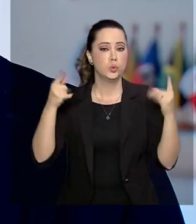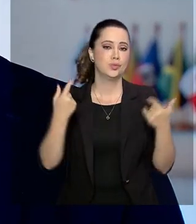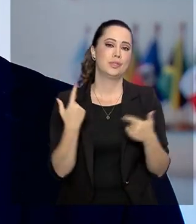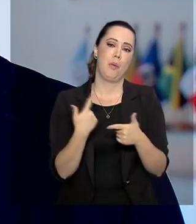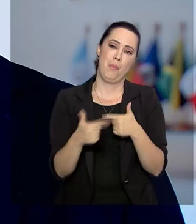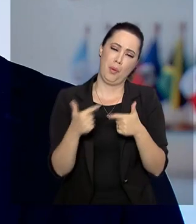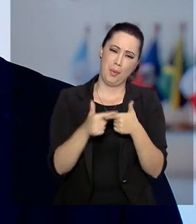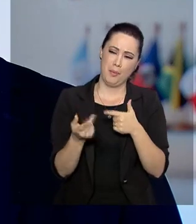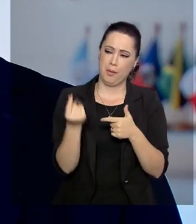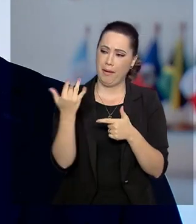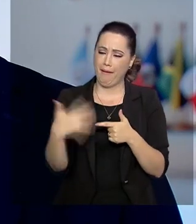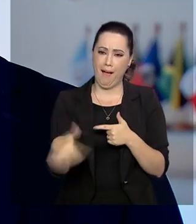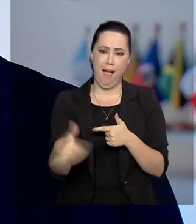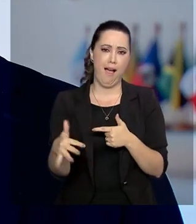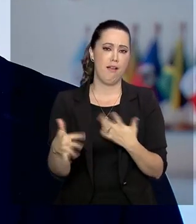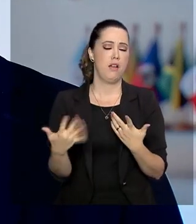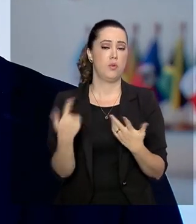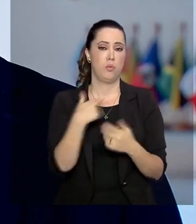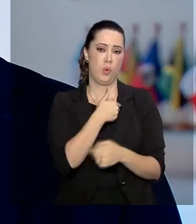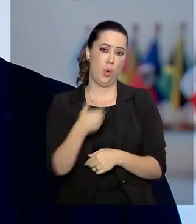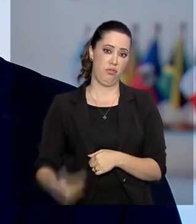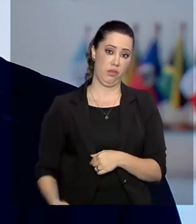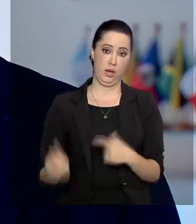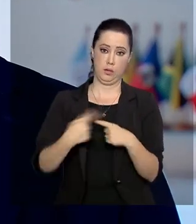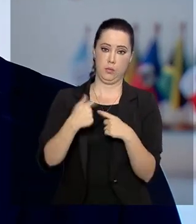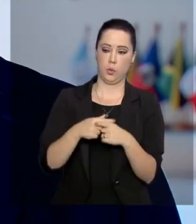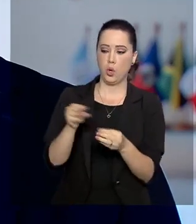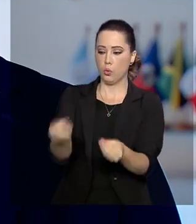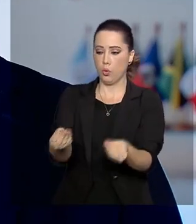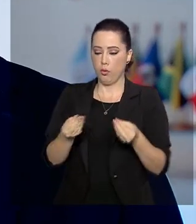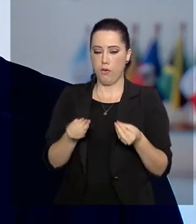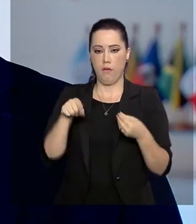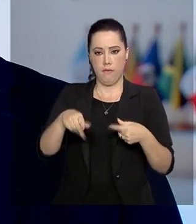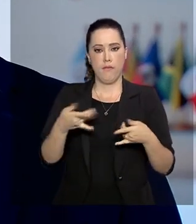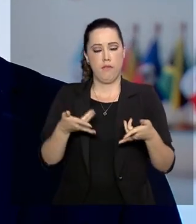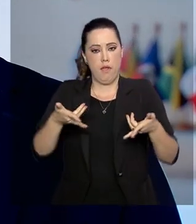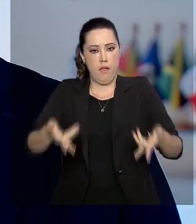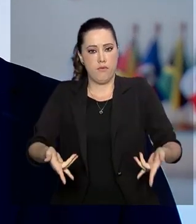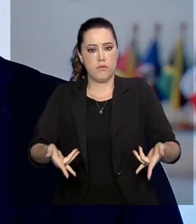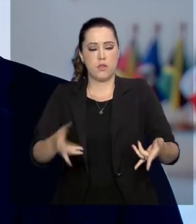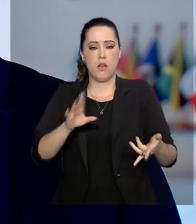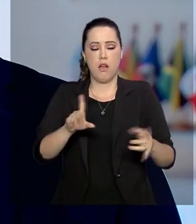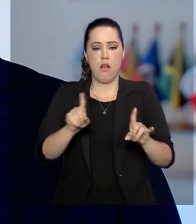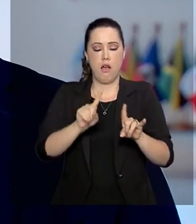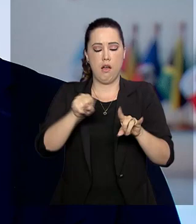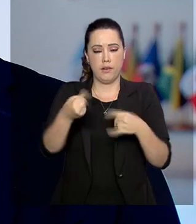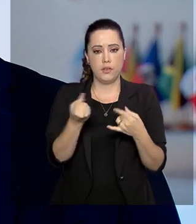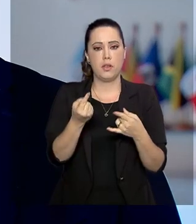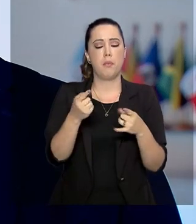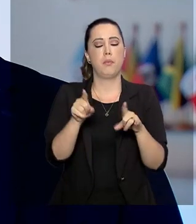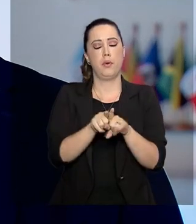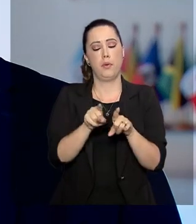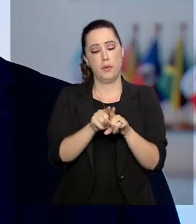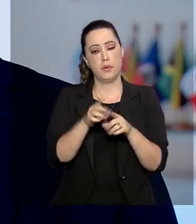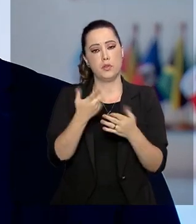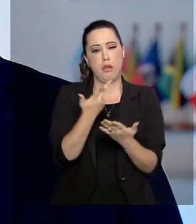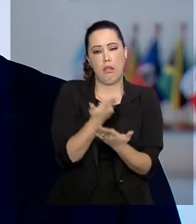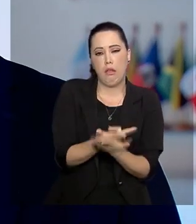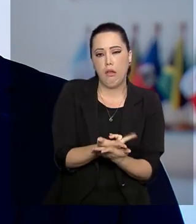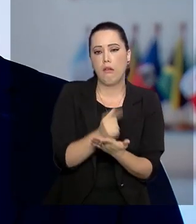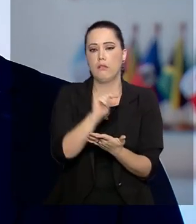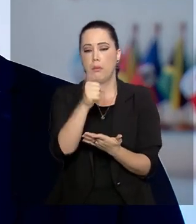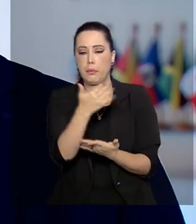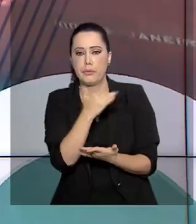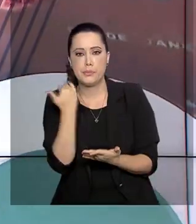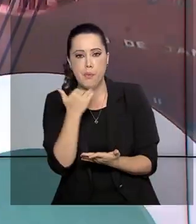custo também para o Estado importante. Custo no sentido de internações, de óbitos e de mais utilização de vacina